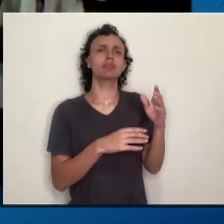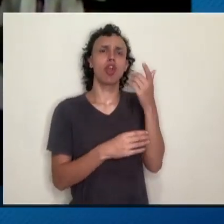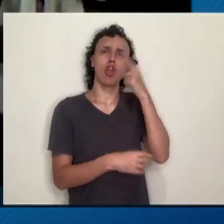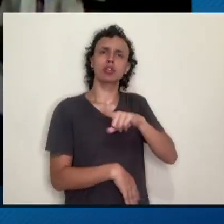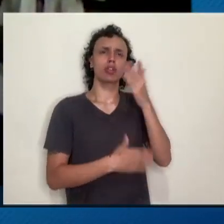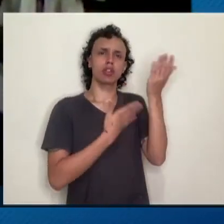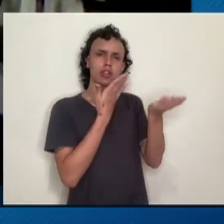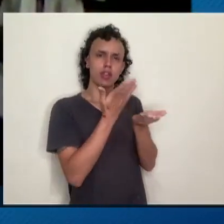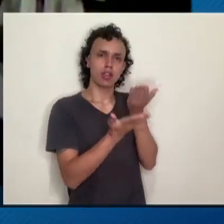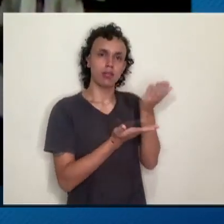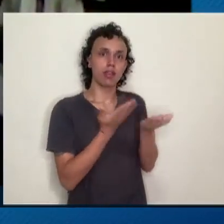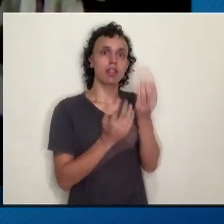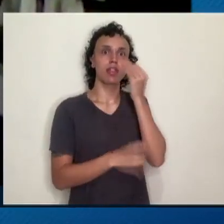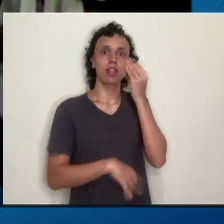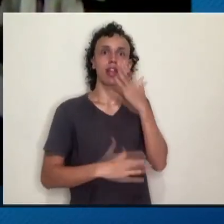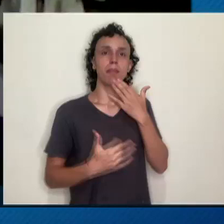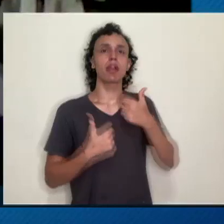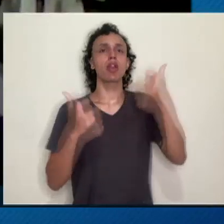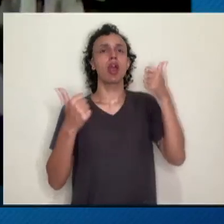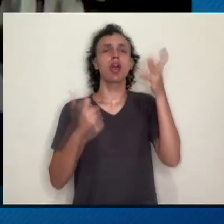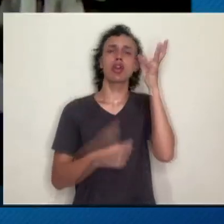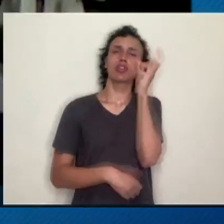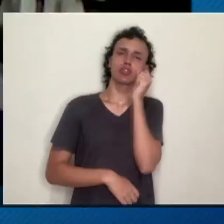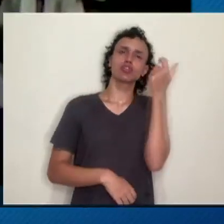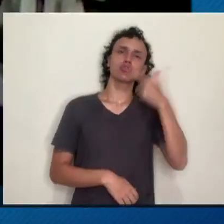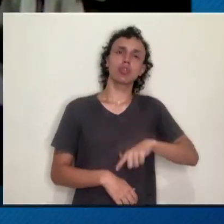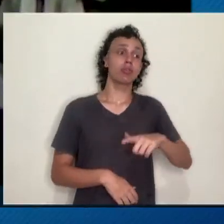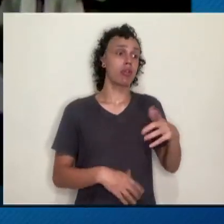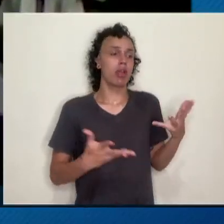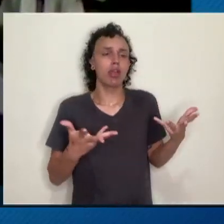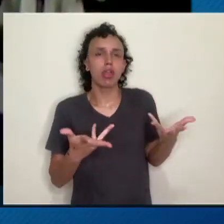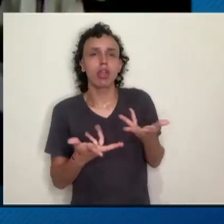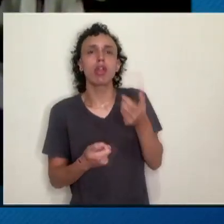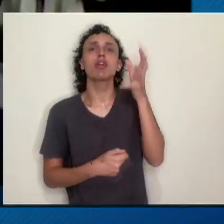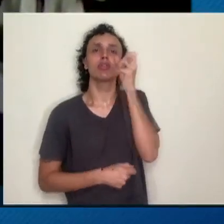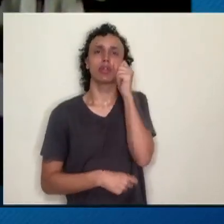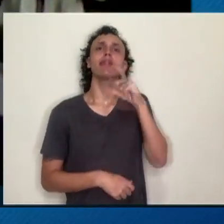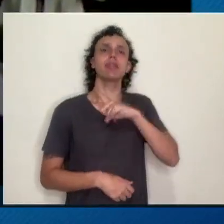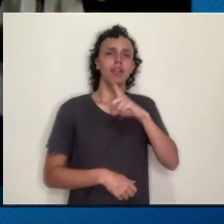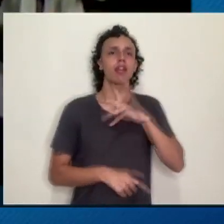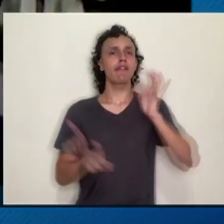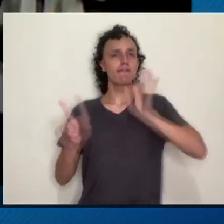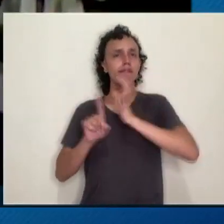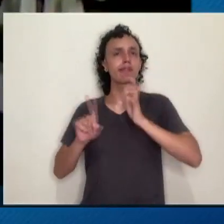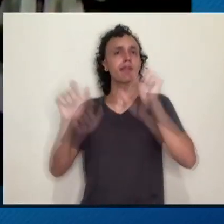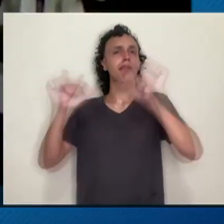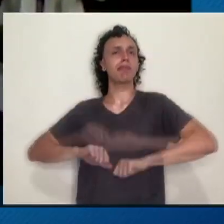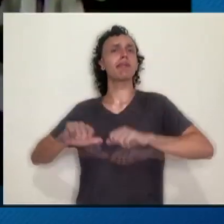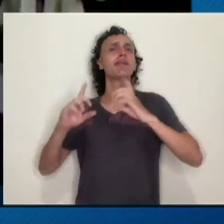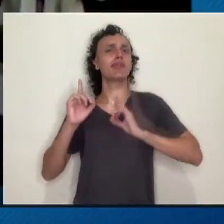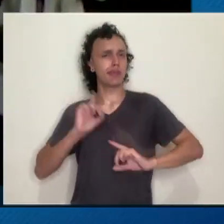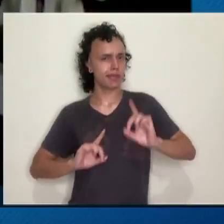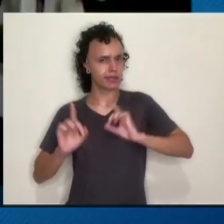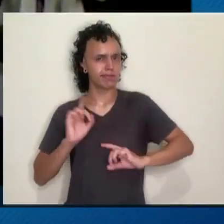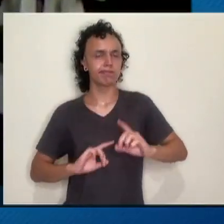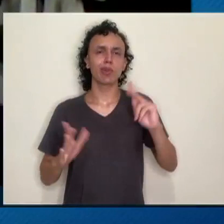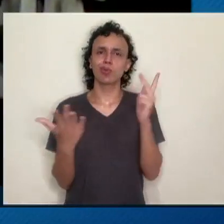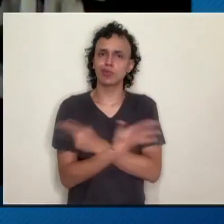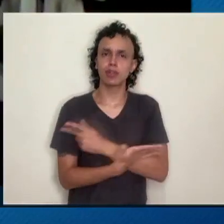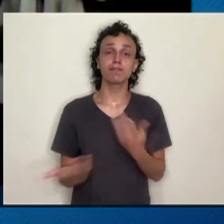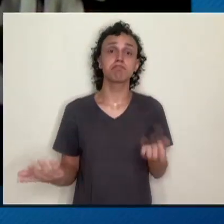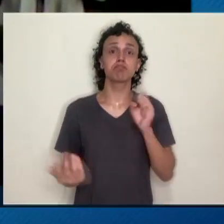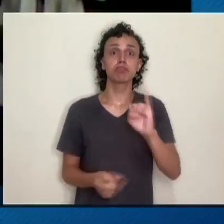fazer alguns acompanhamentos, dá para fazer um pouco de tratamento e ver se dá para recuperar o sono. A qualidade do sono afeta demais na depressão,